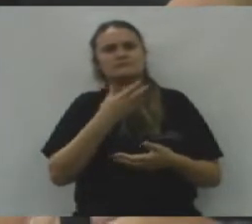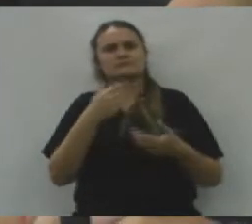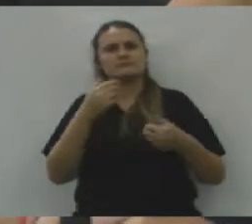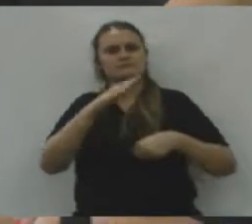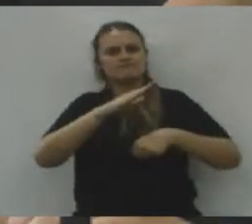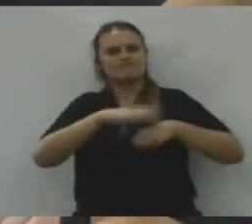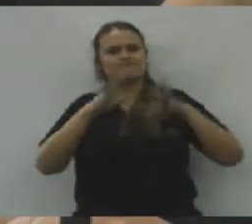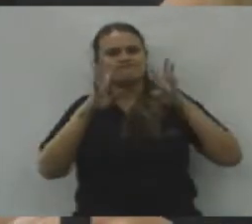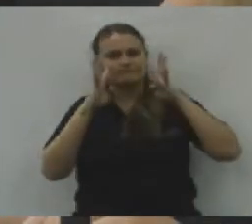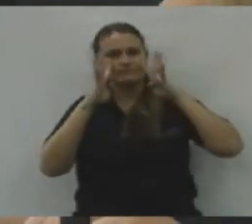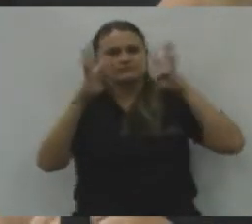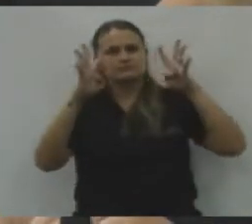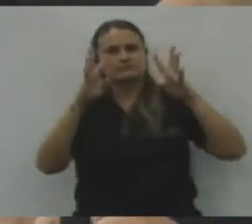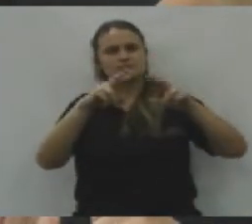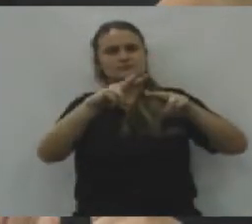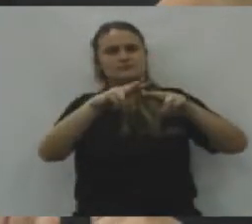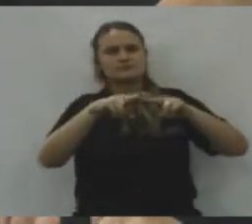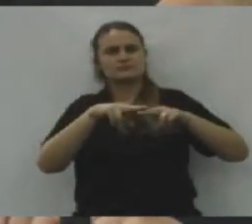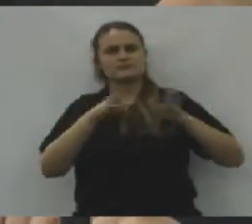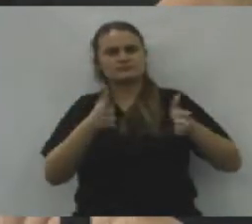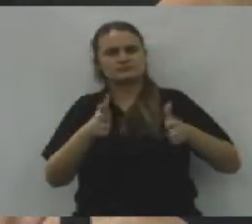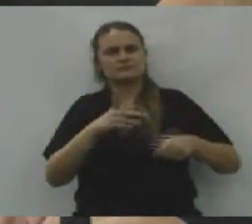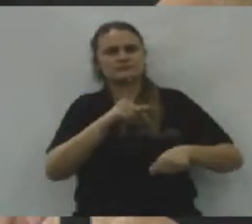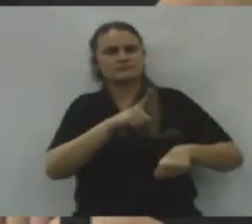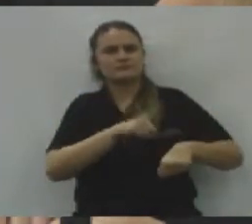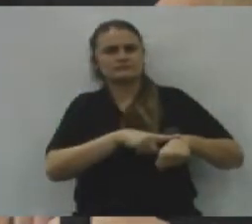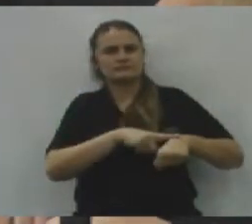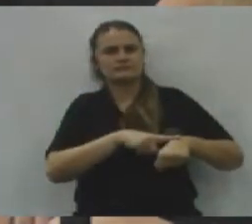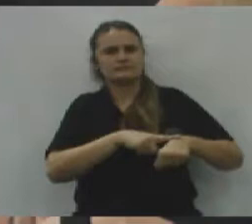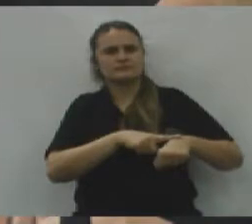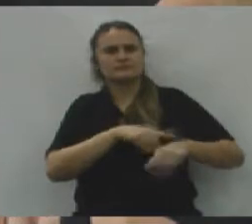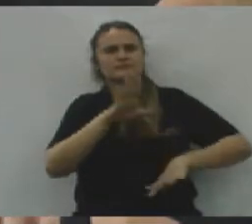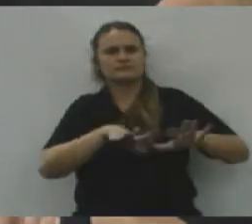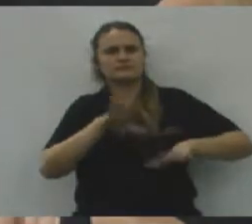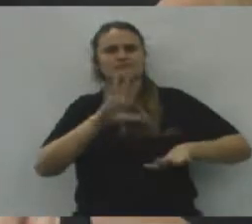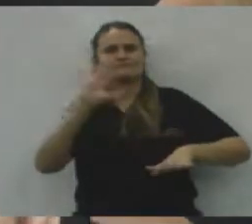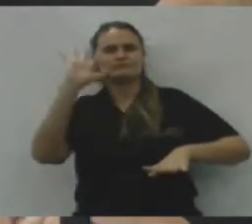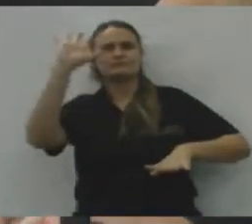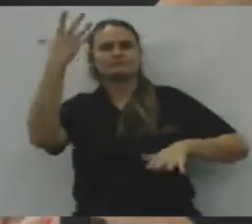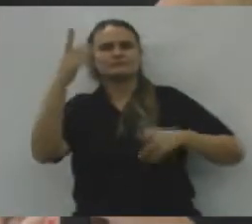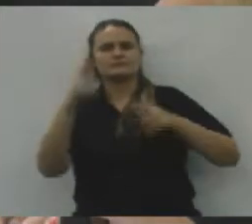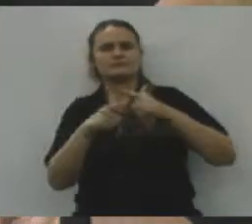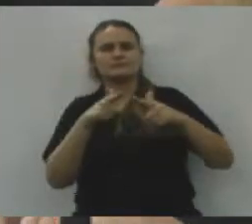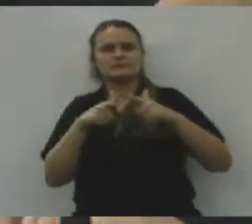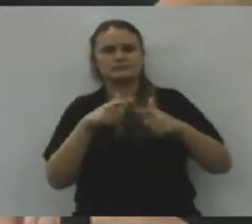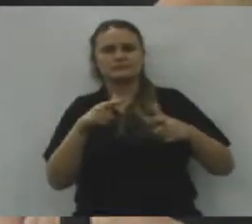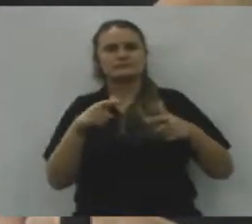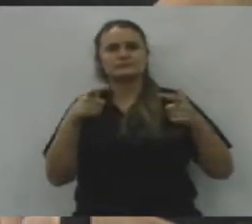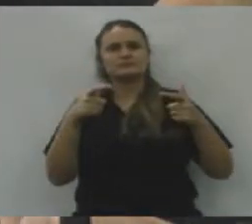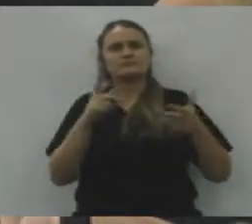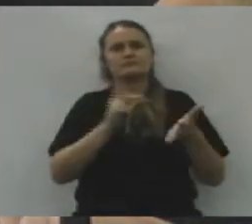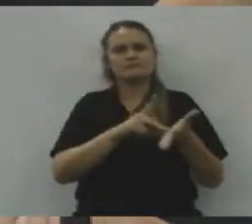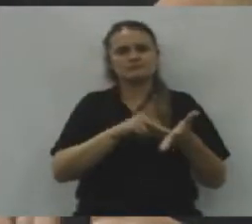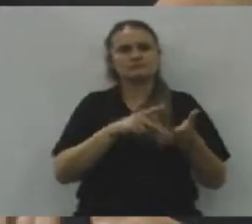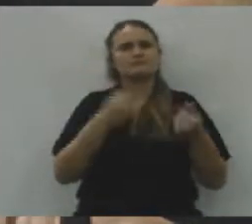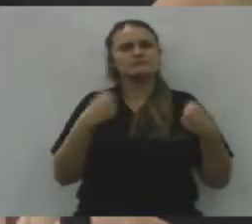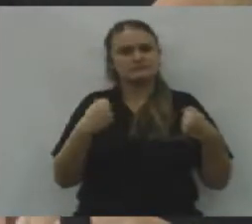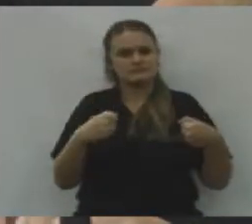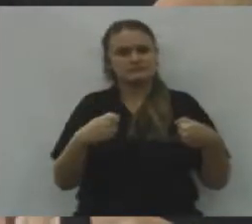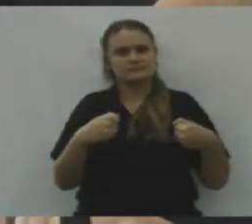pelo momento que a gente vê em inúmeras situações onde realmente é